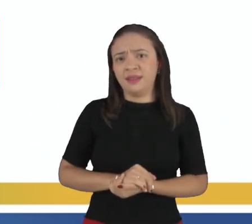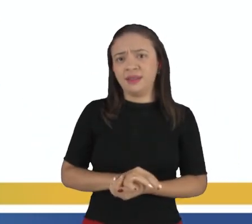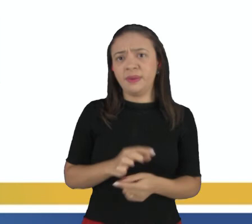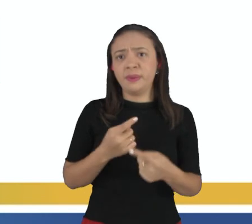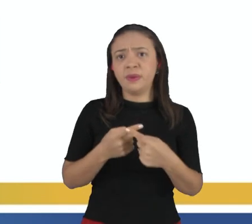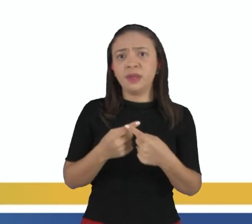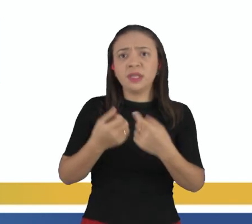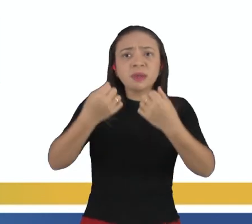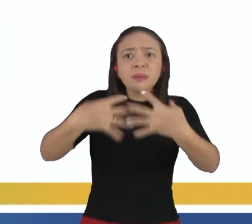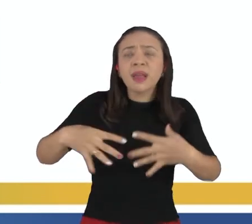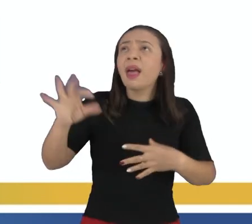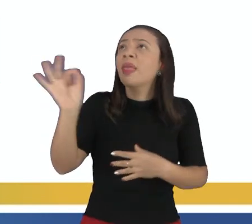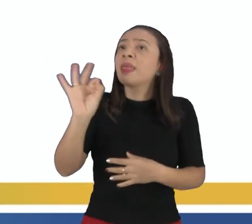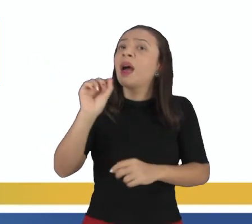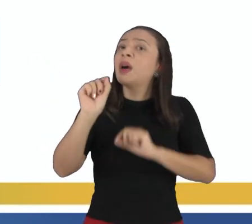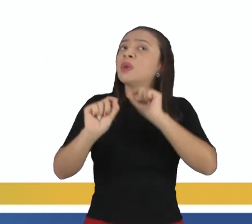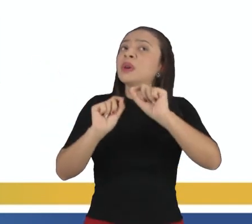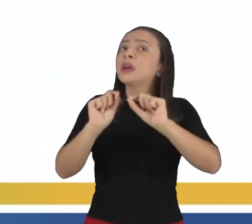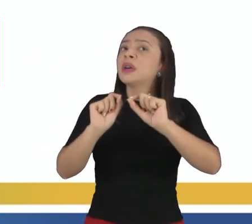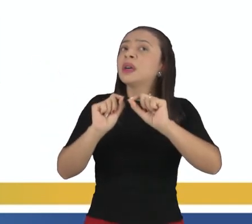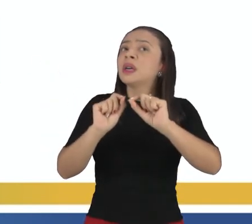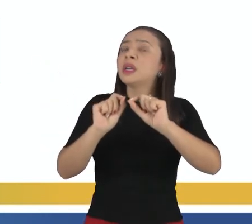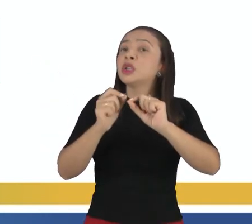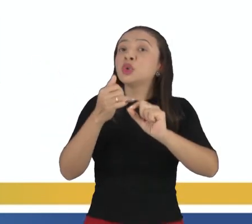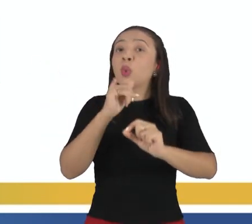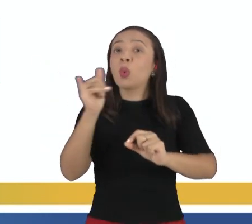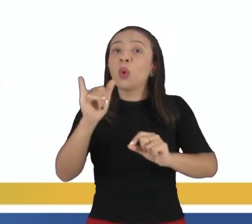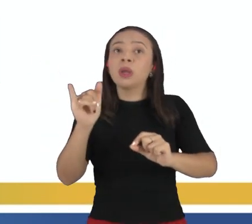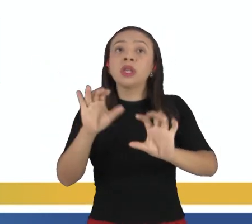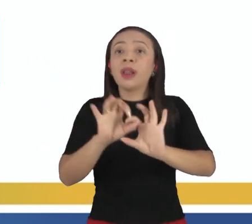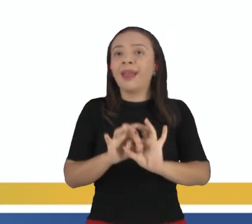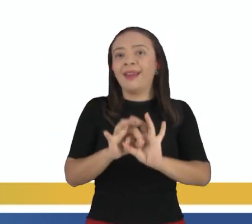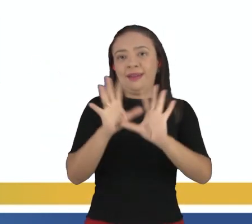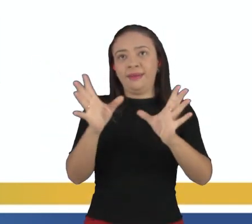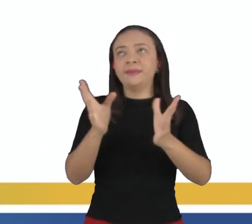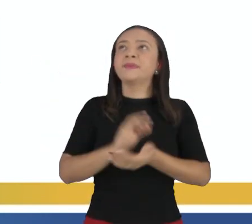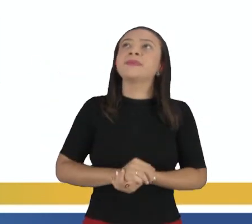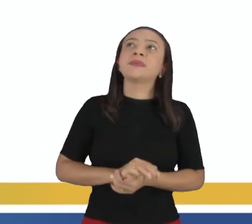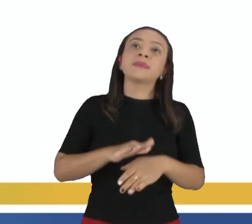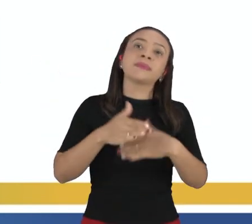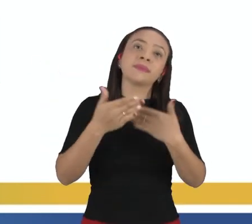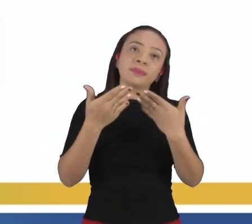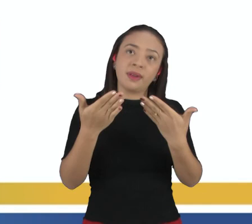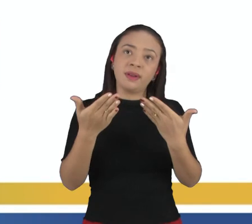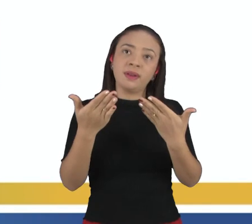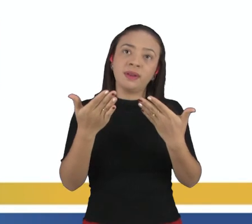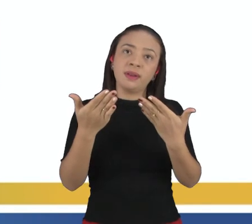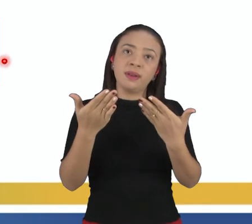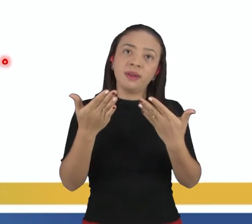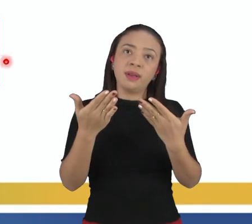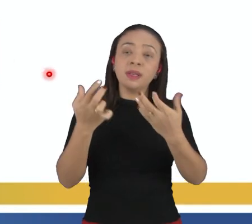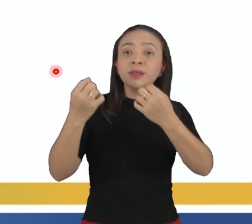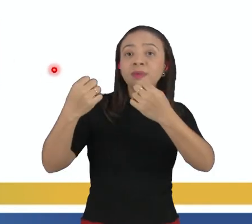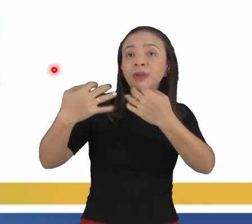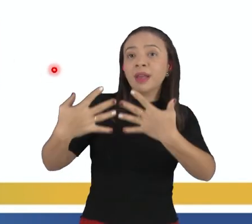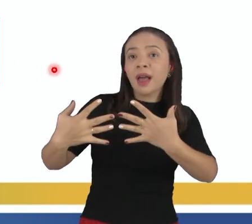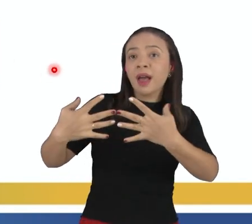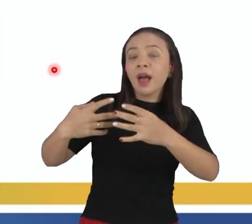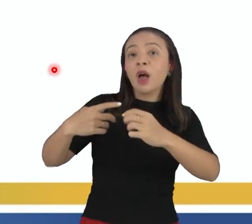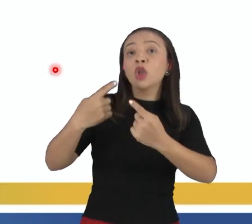fala sobre energia disponível. Essa parte de energia quantizada, só vai aparecer no modelo atômico